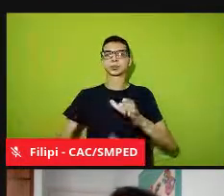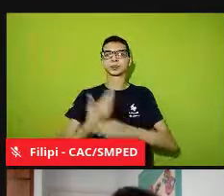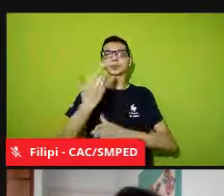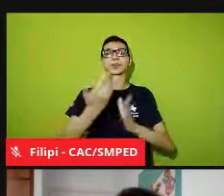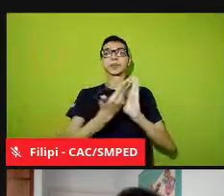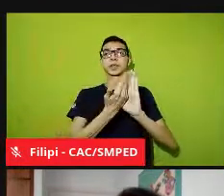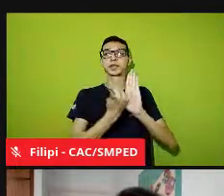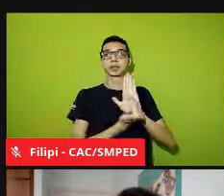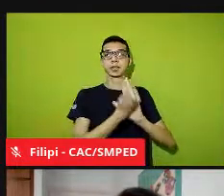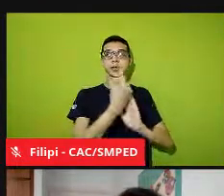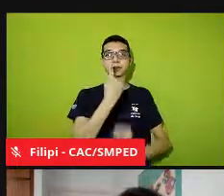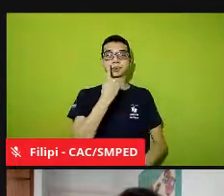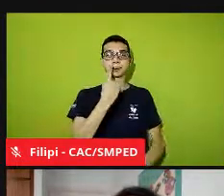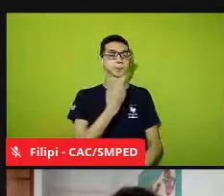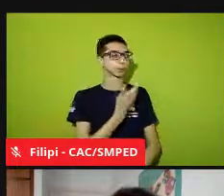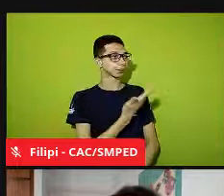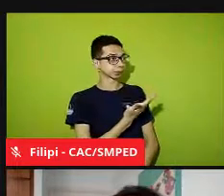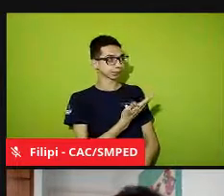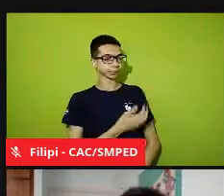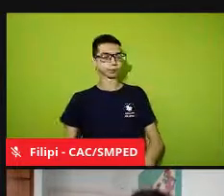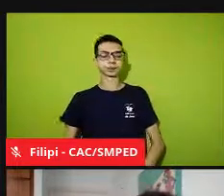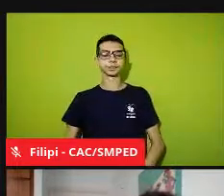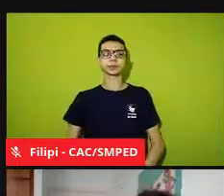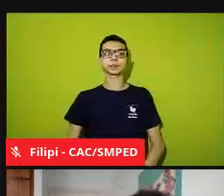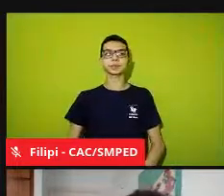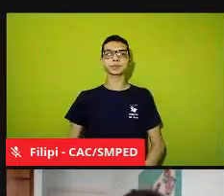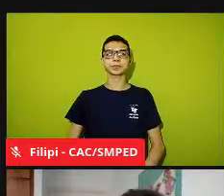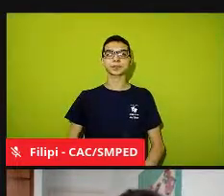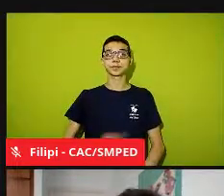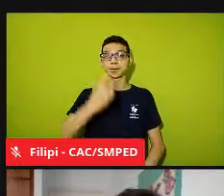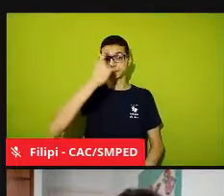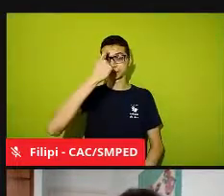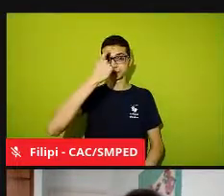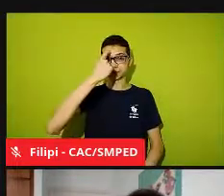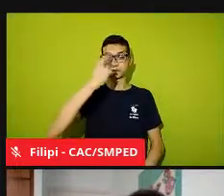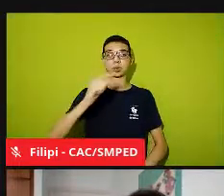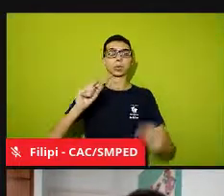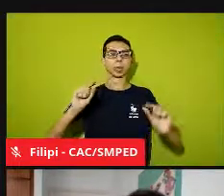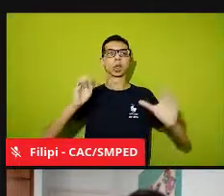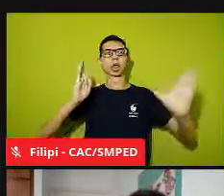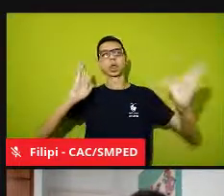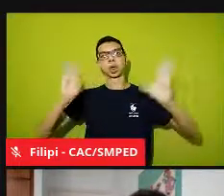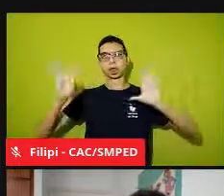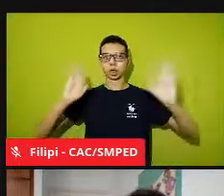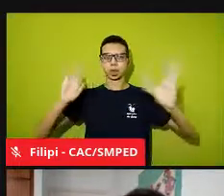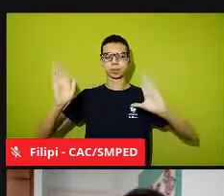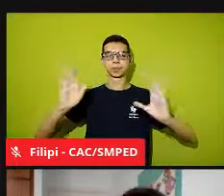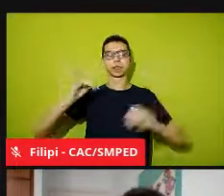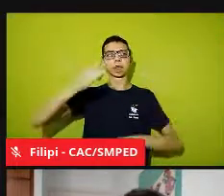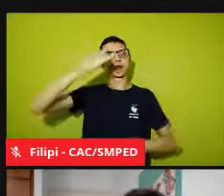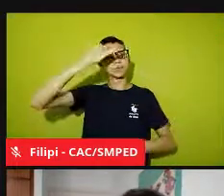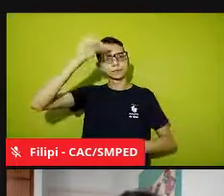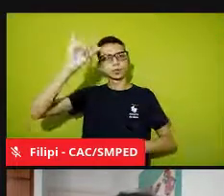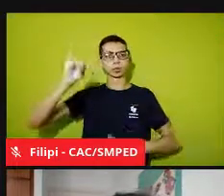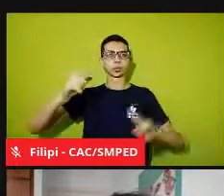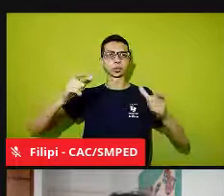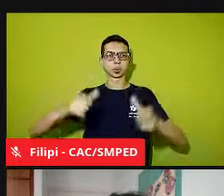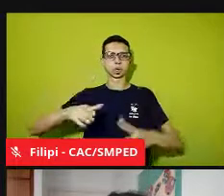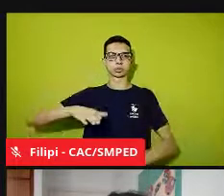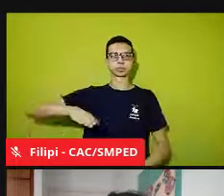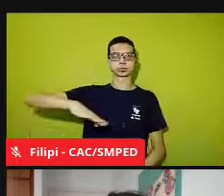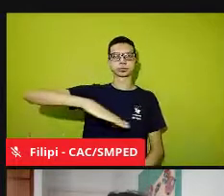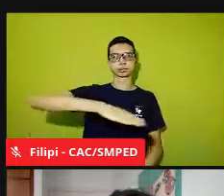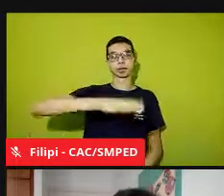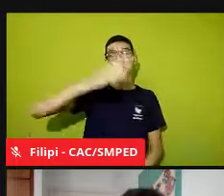partir dentro dessa possibilidade de retirar esse tráfego pesado de caminhão e colocar e pensar um outro desenho